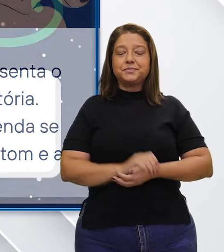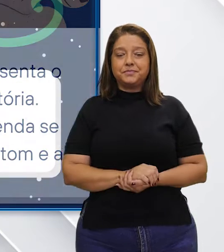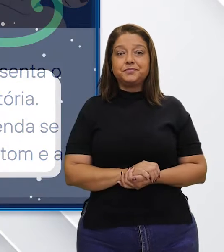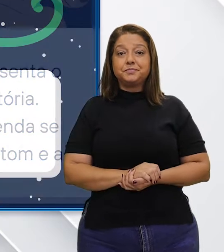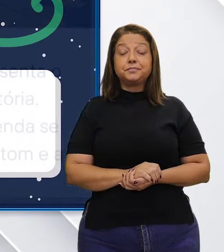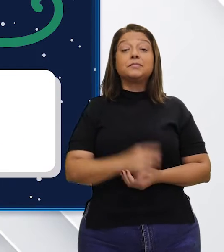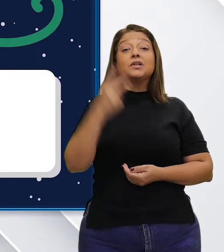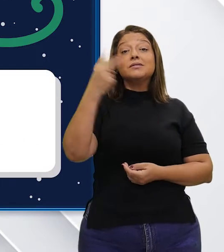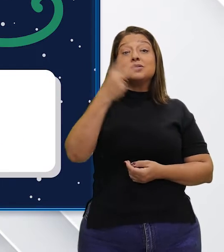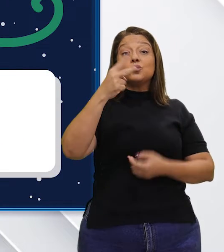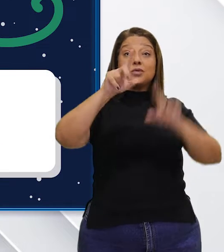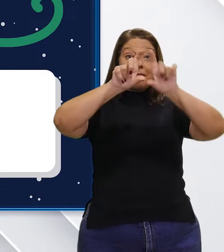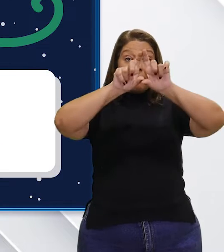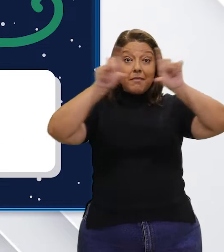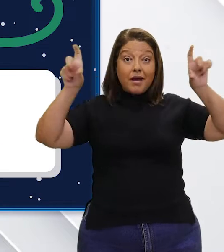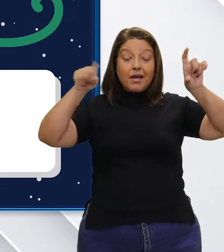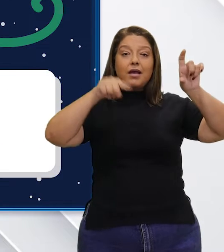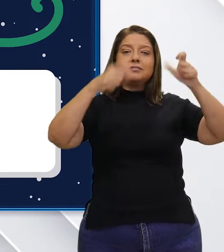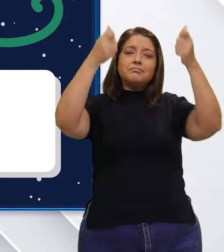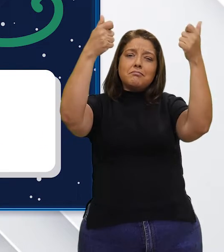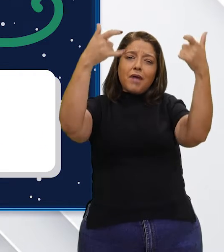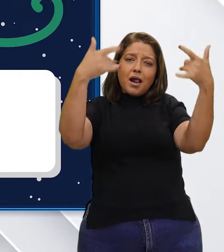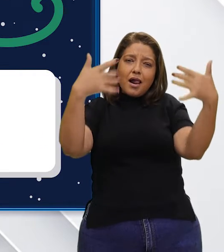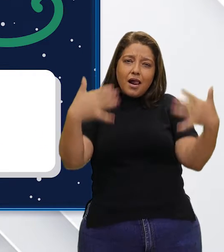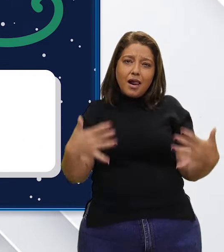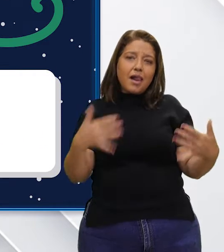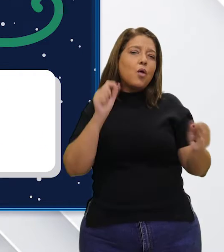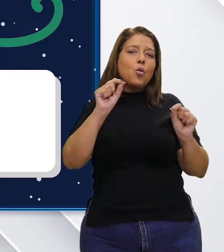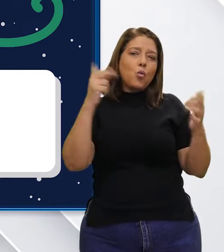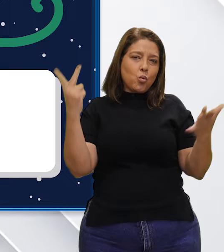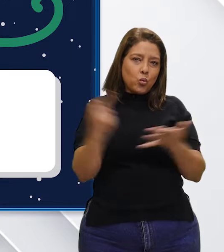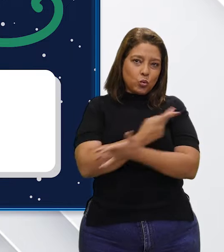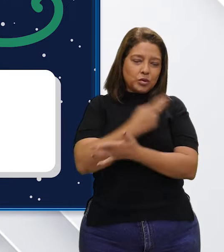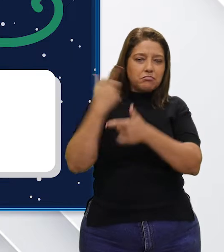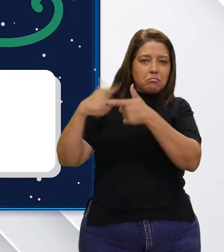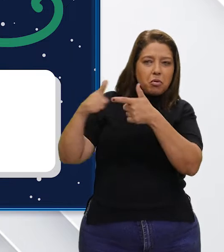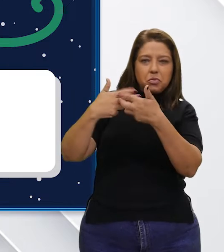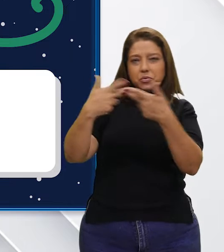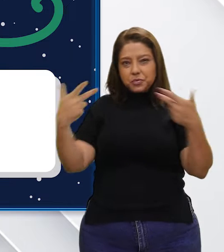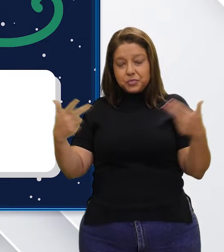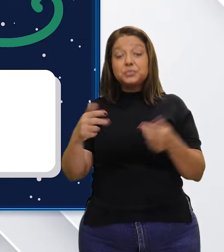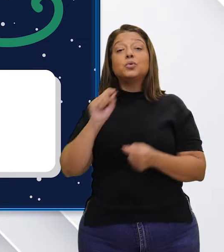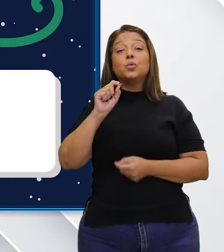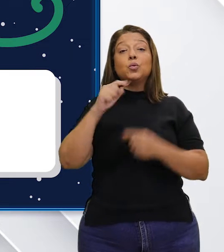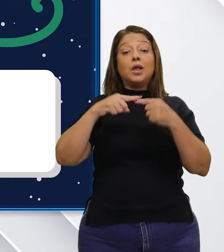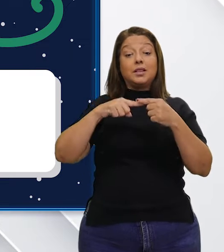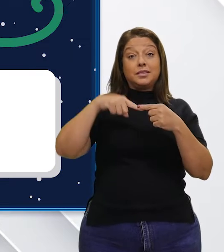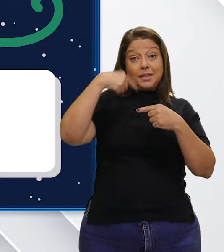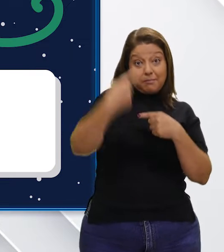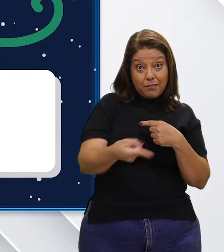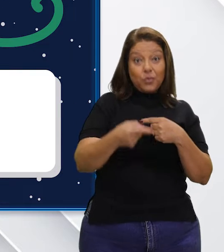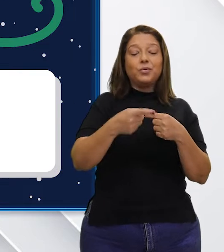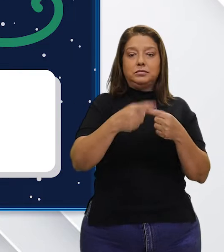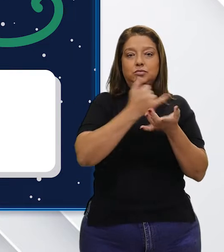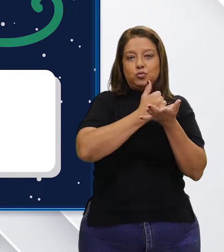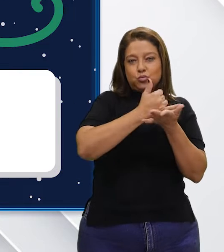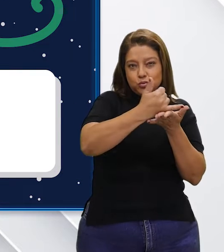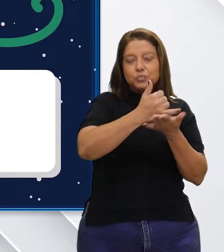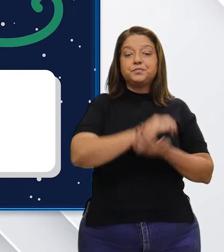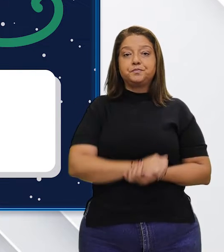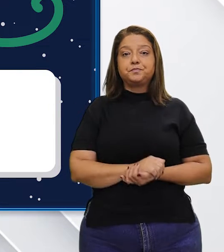narrativa. O segundo parágrafo, o desenvolvimento do enredo, vem após